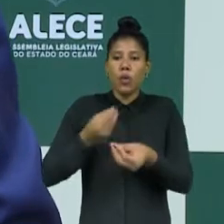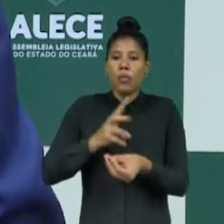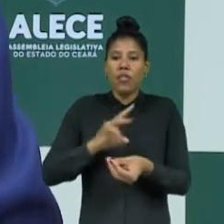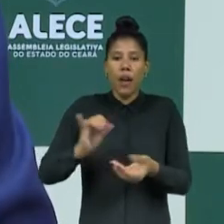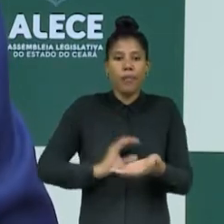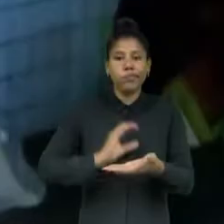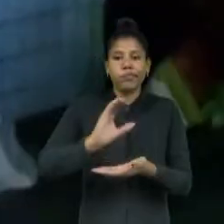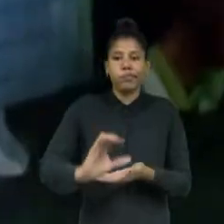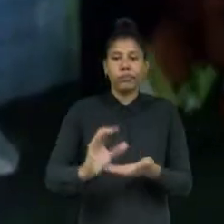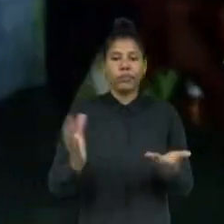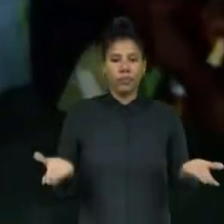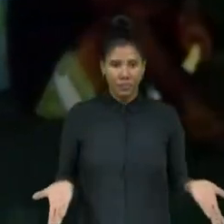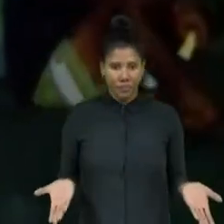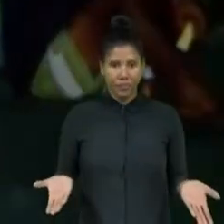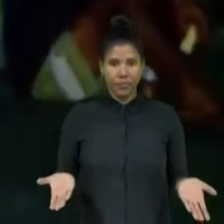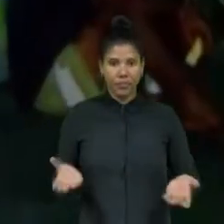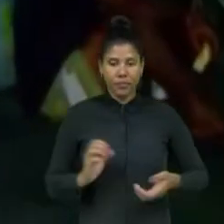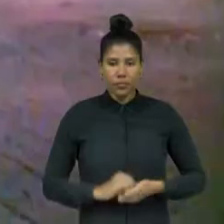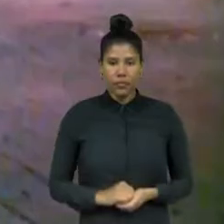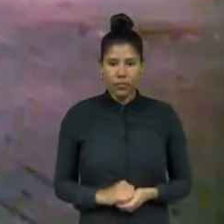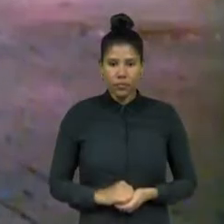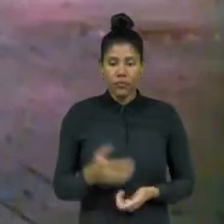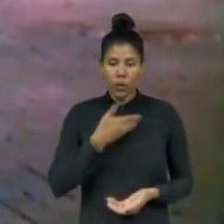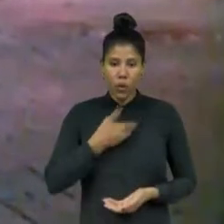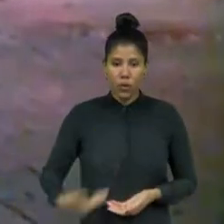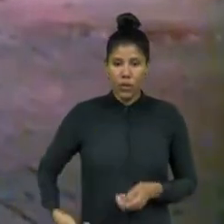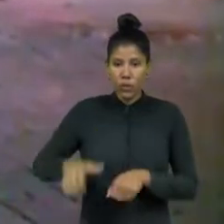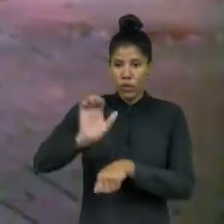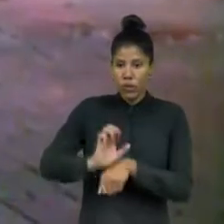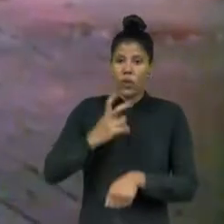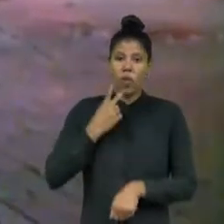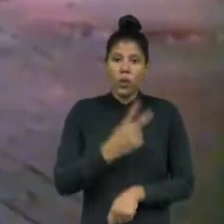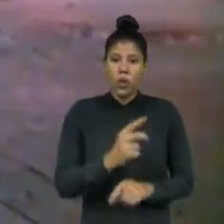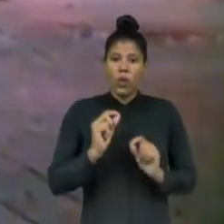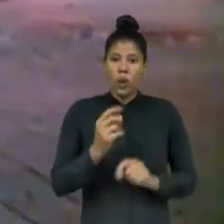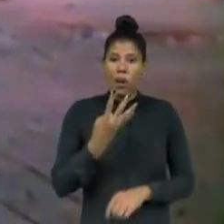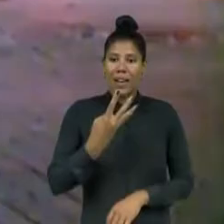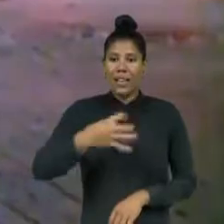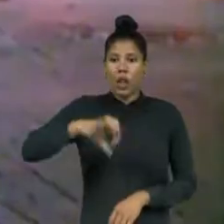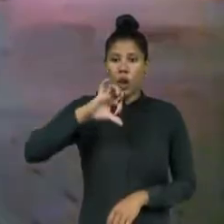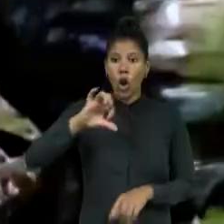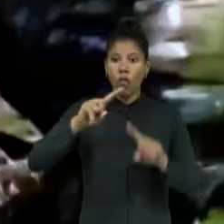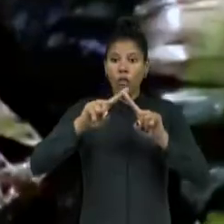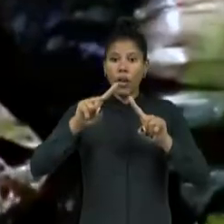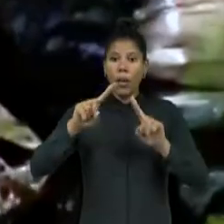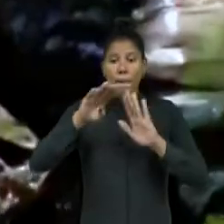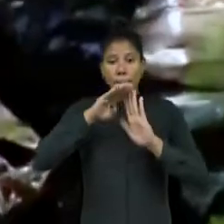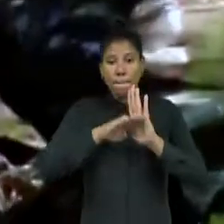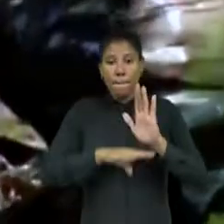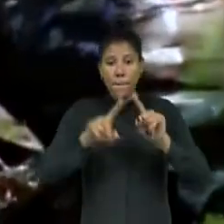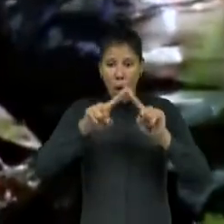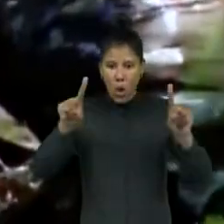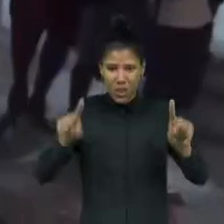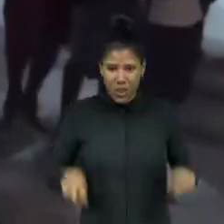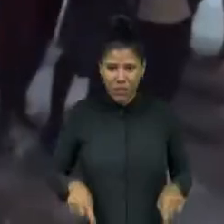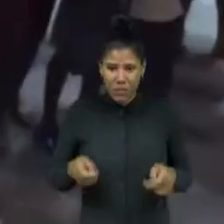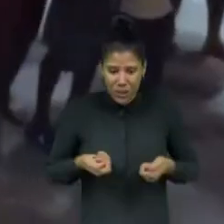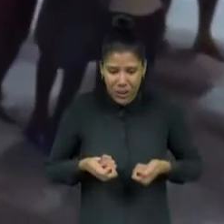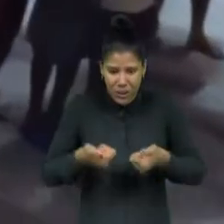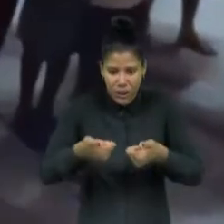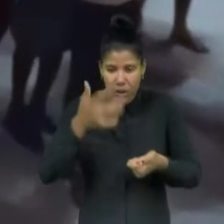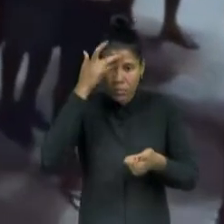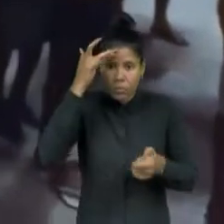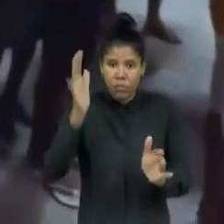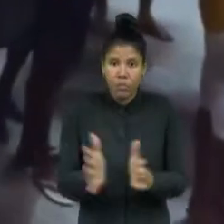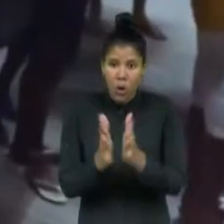Ceará tem. Segundo o governo do estado, pelo menos 49 programas sustentados pela arrecadação do Fundo Estadual de